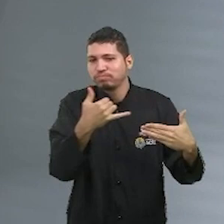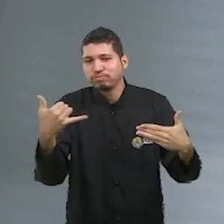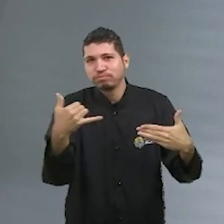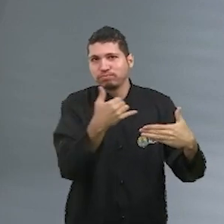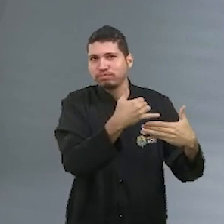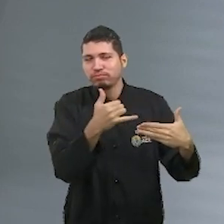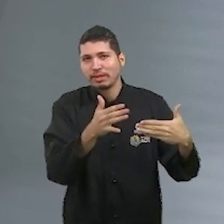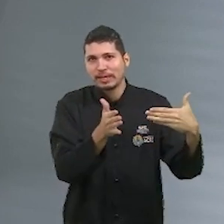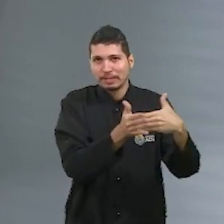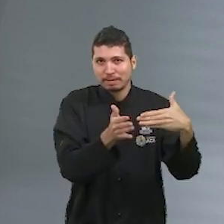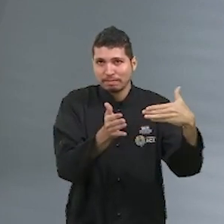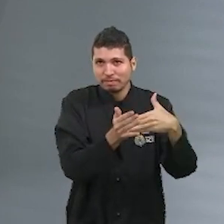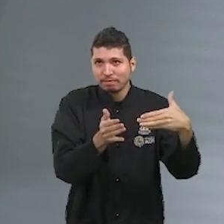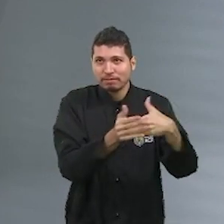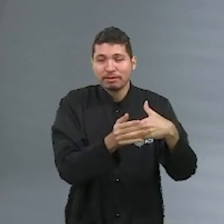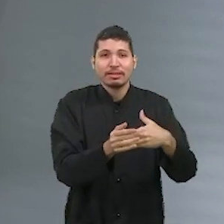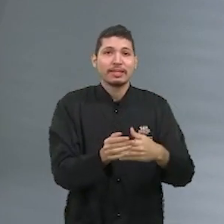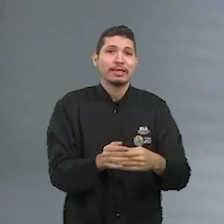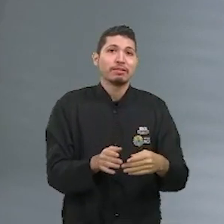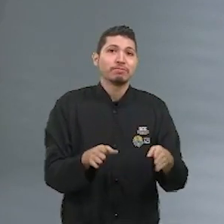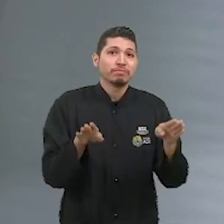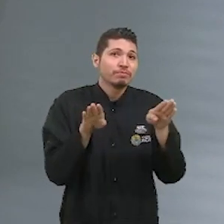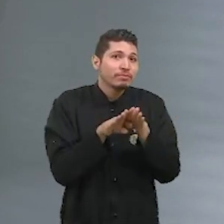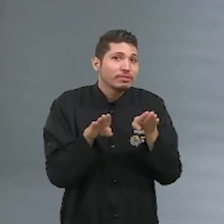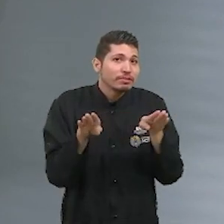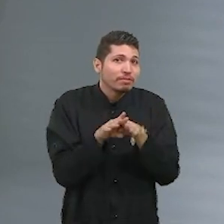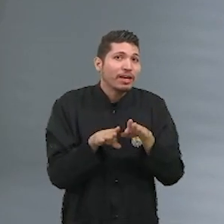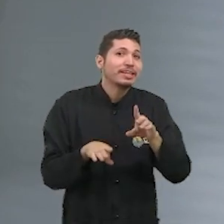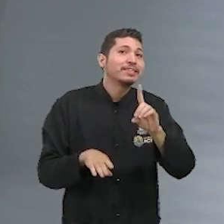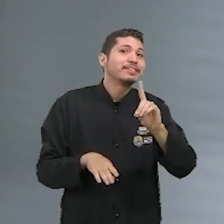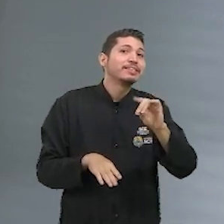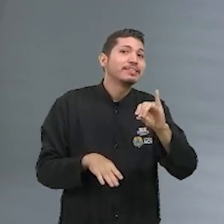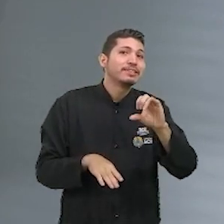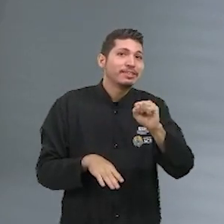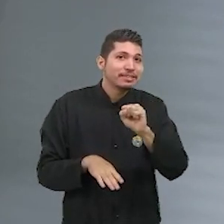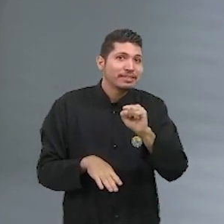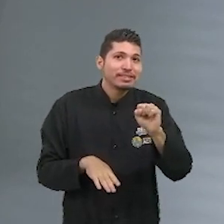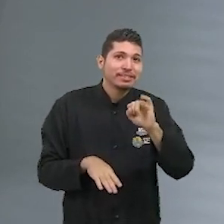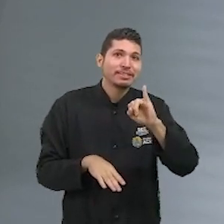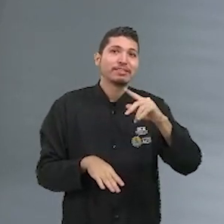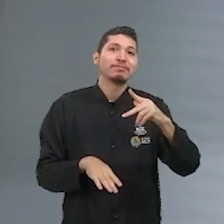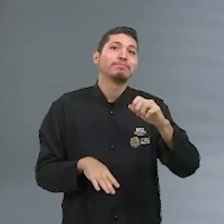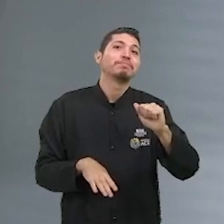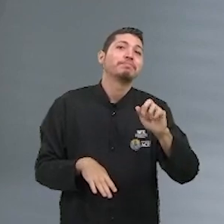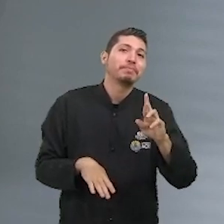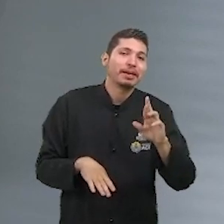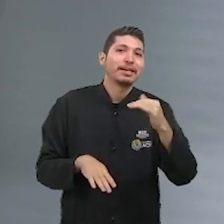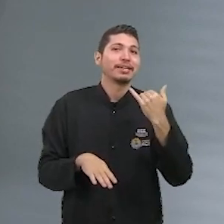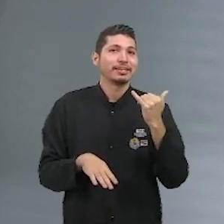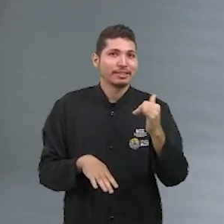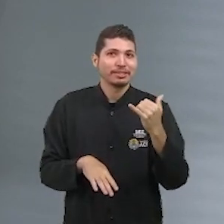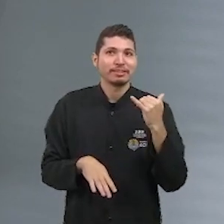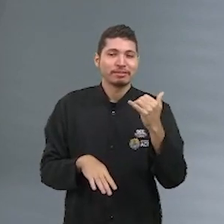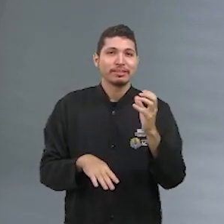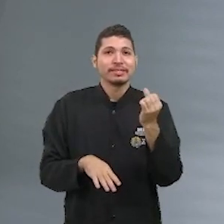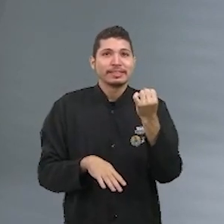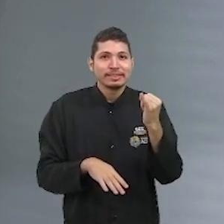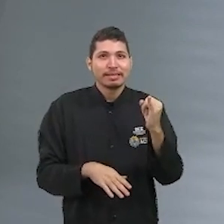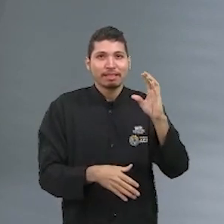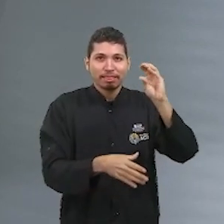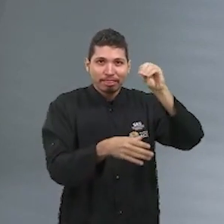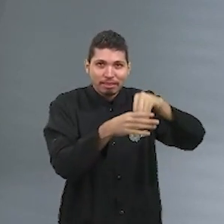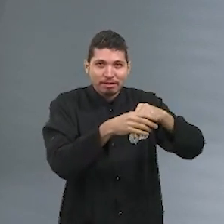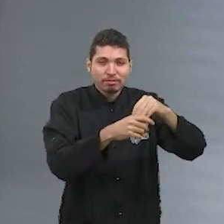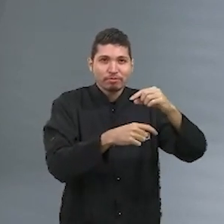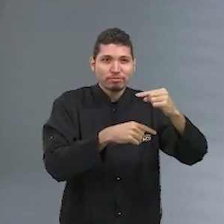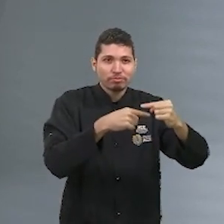transforma energia elétrica em térmica, então ele vai dissipar um pouco dessa energia. Aí o que acontece? Se eu tenho dentro de um gerador um